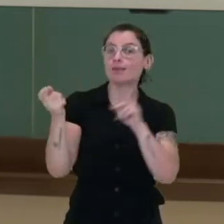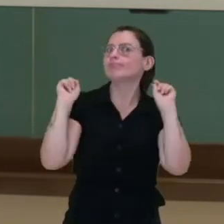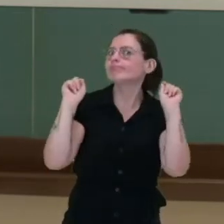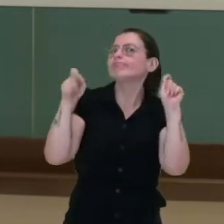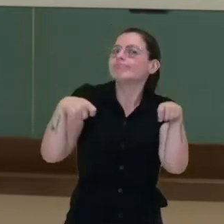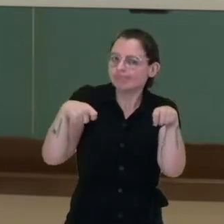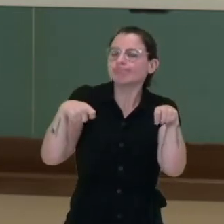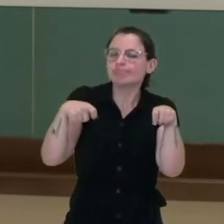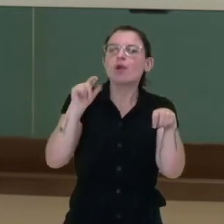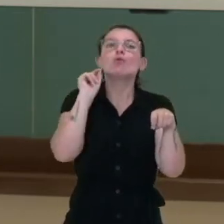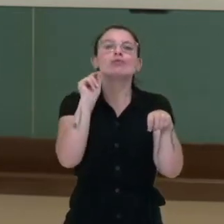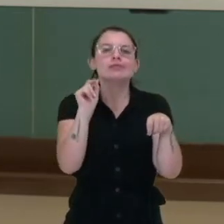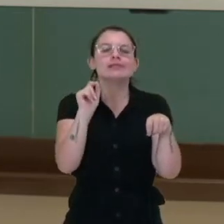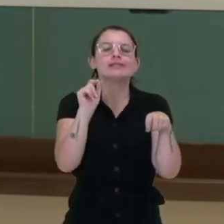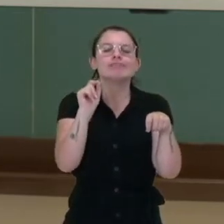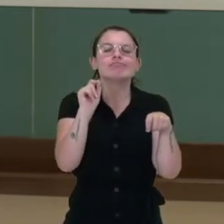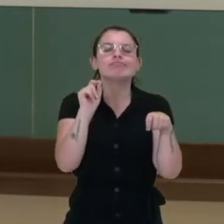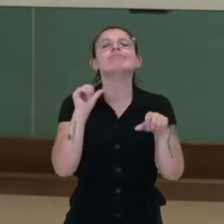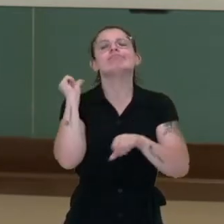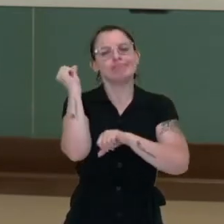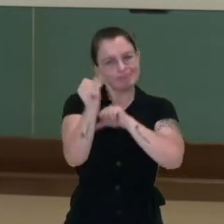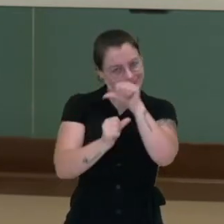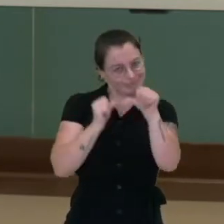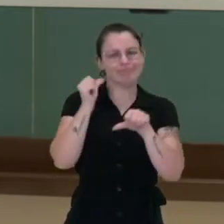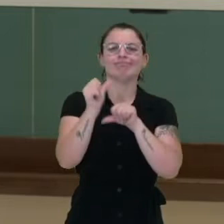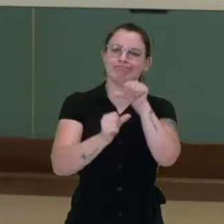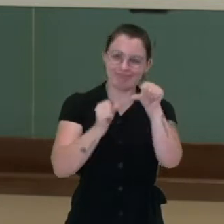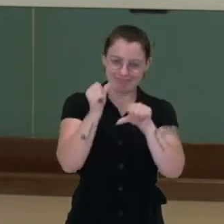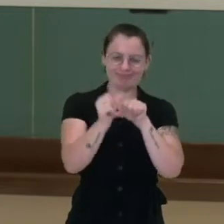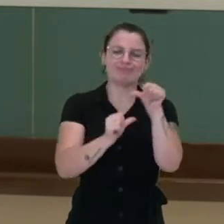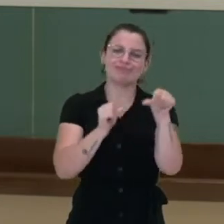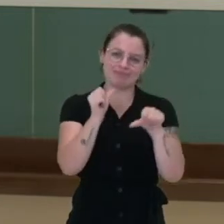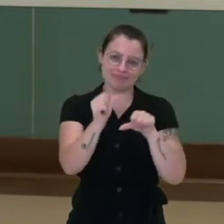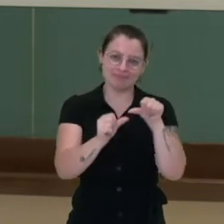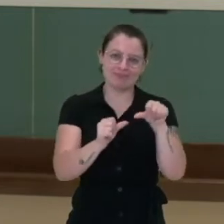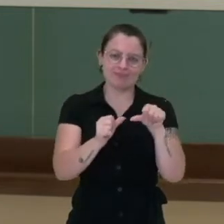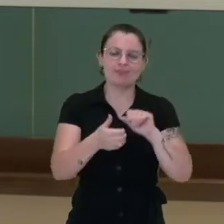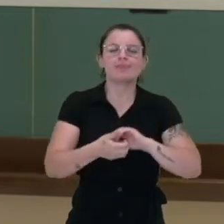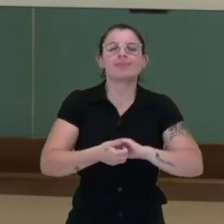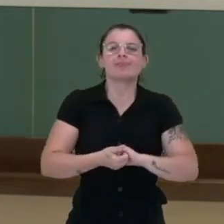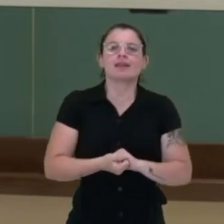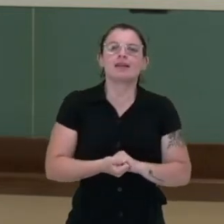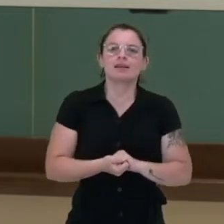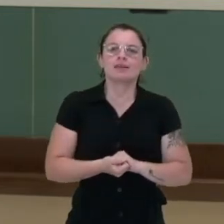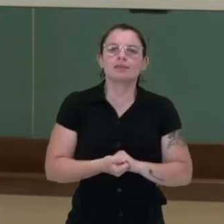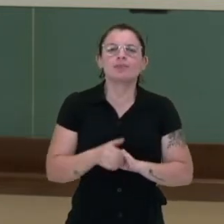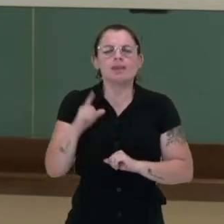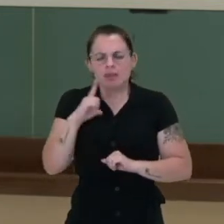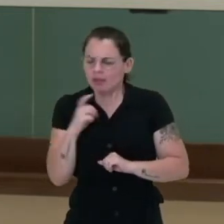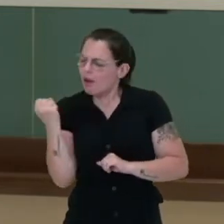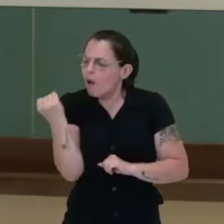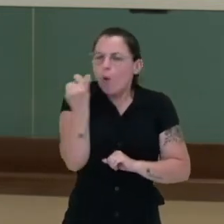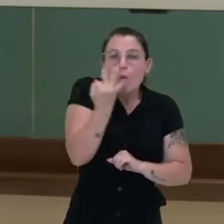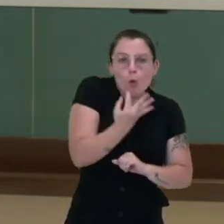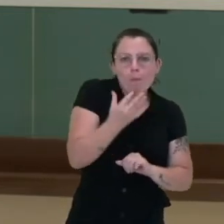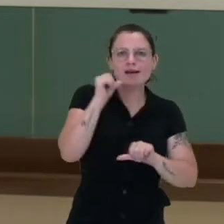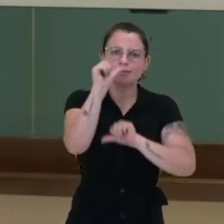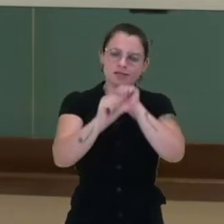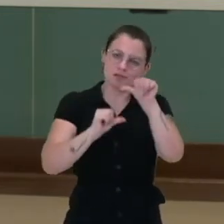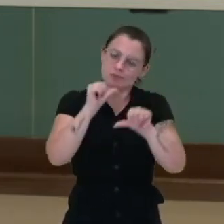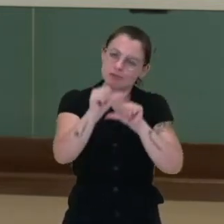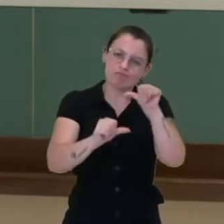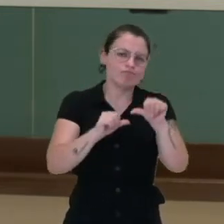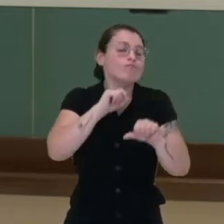podem sim sofrer modificações. Algumas transformações